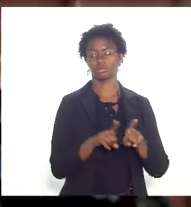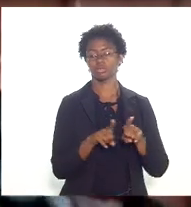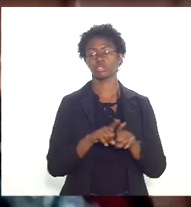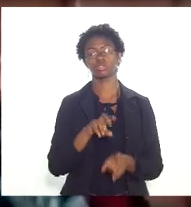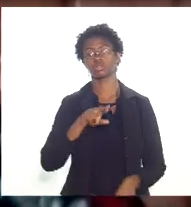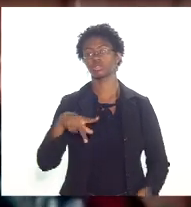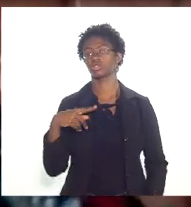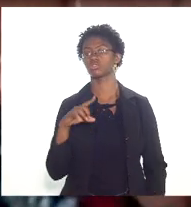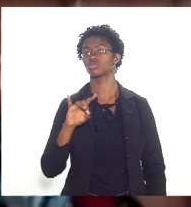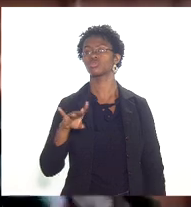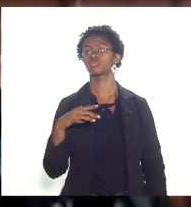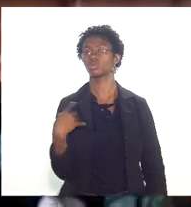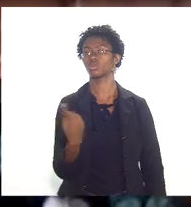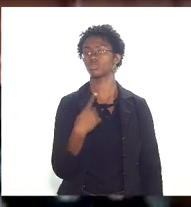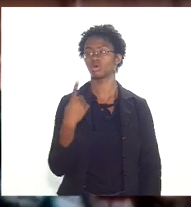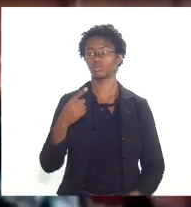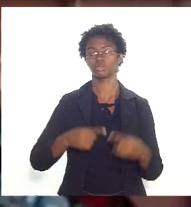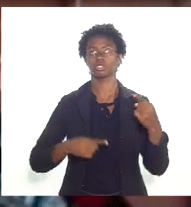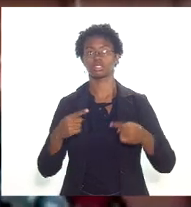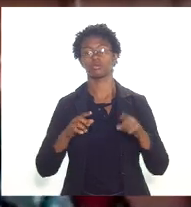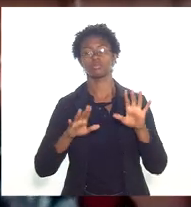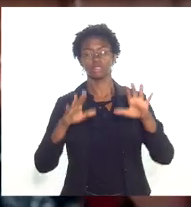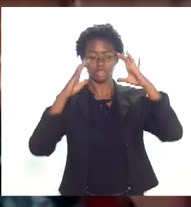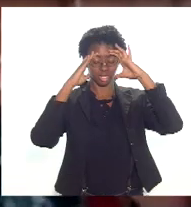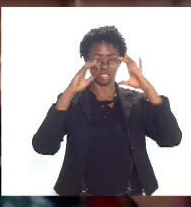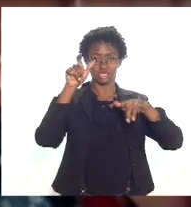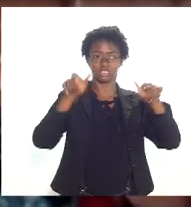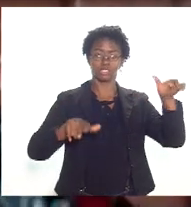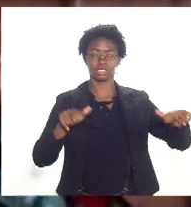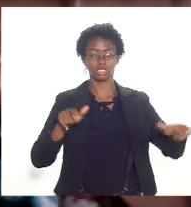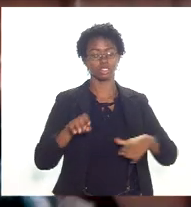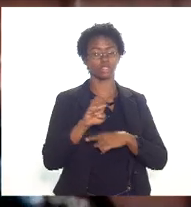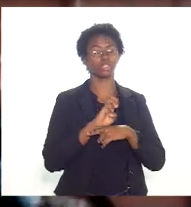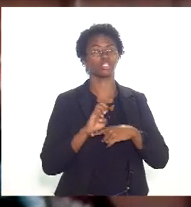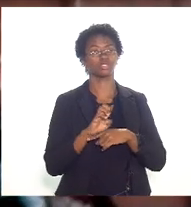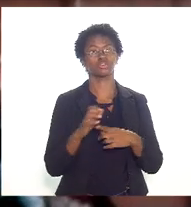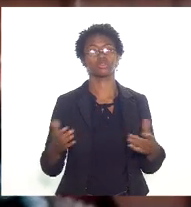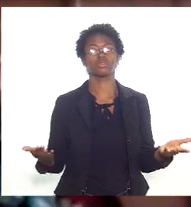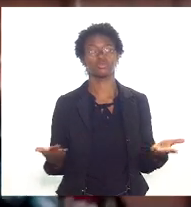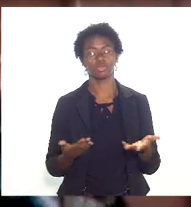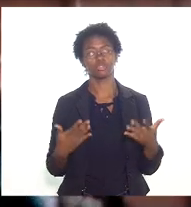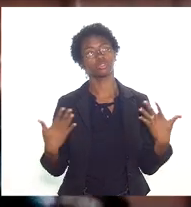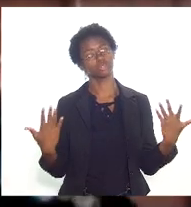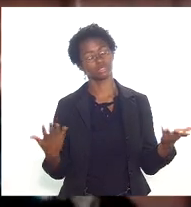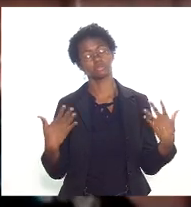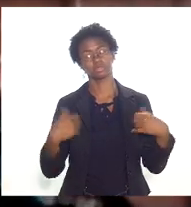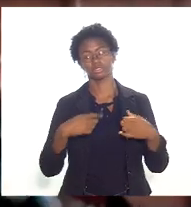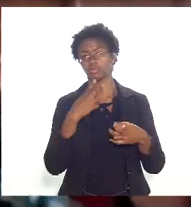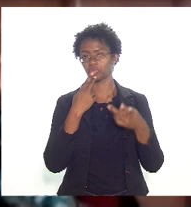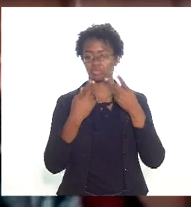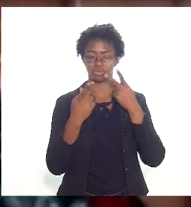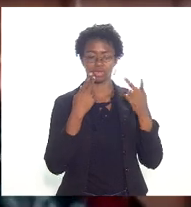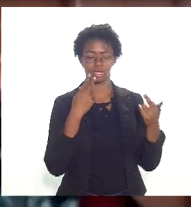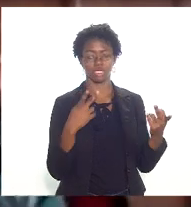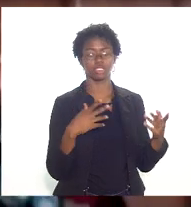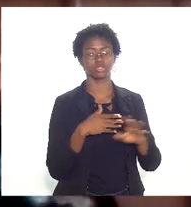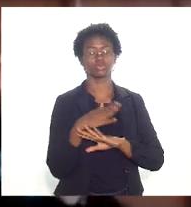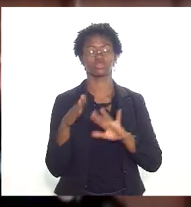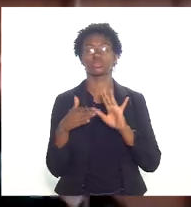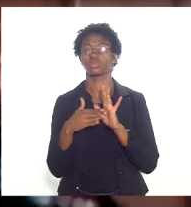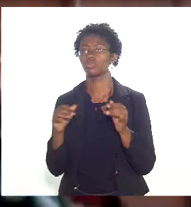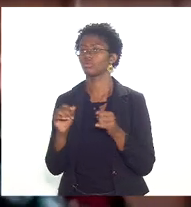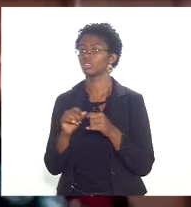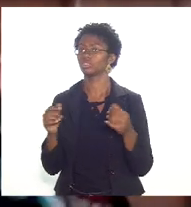como parlamentares que aqui estamos mas como cidadãos e cidadãs nesse estado não é preciso dizer que o que se comete